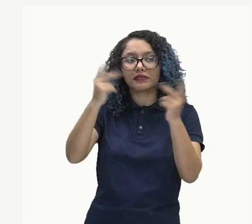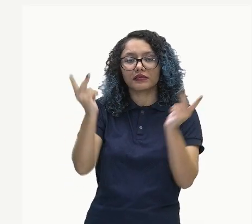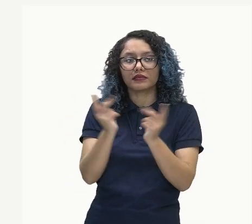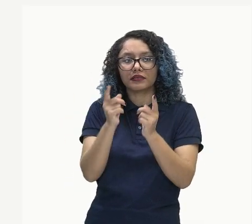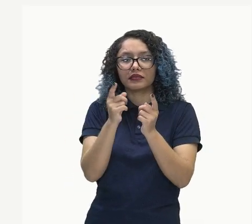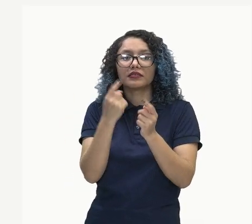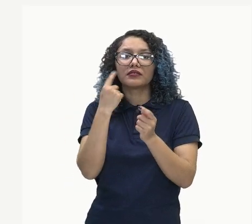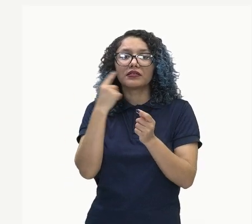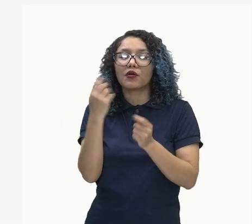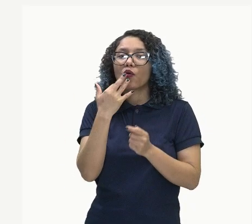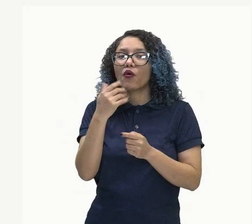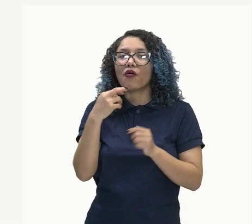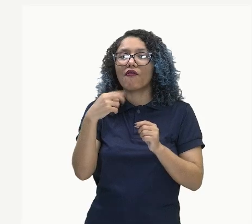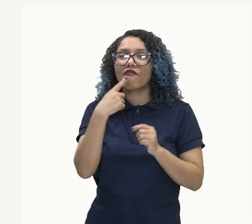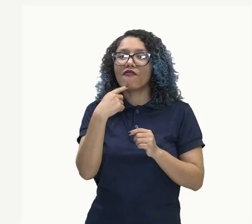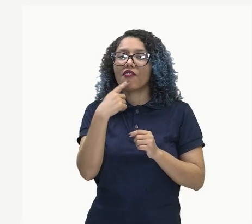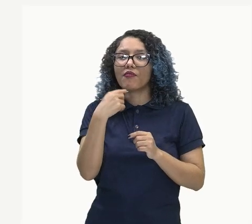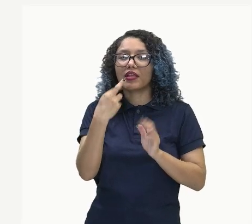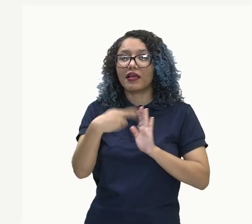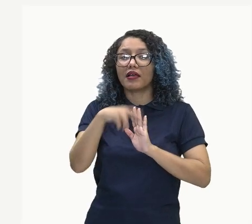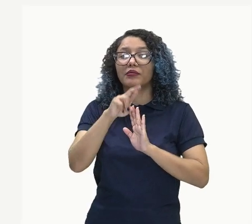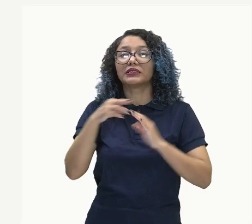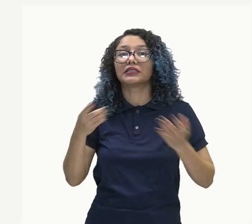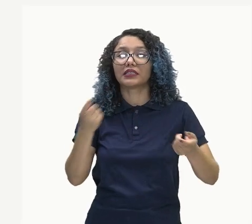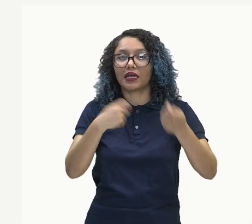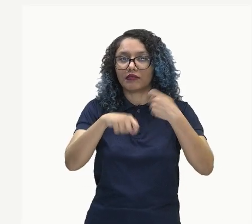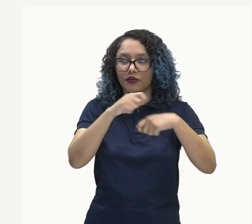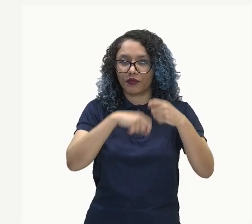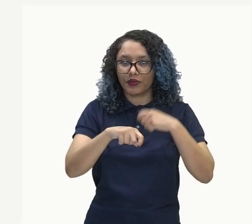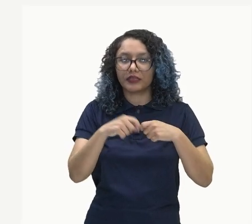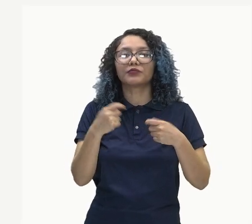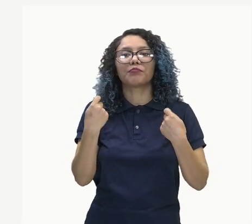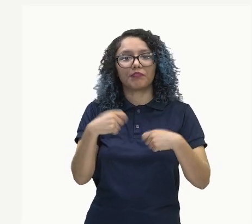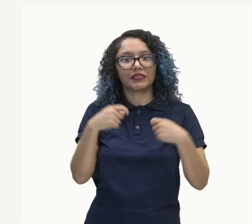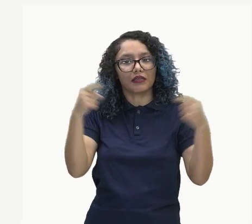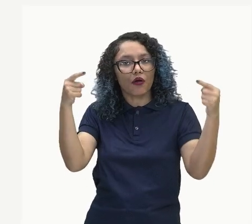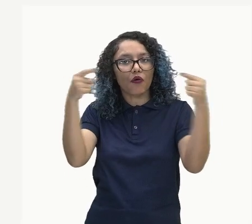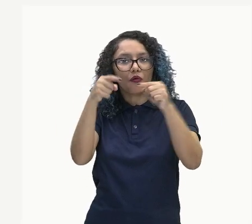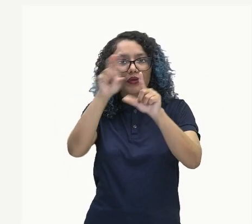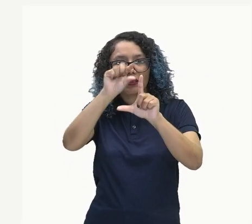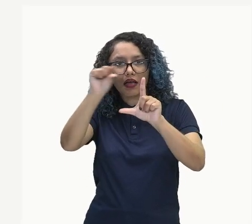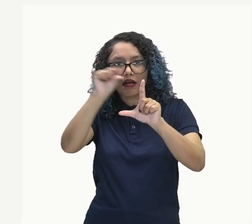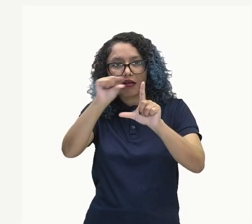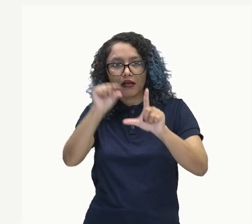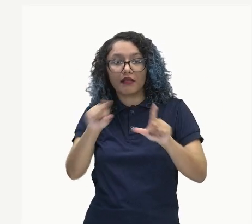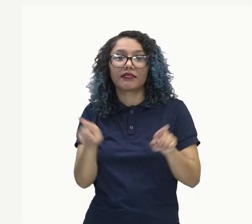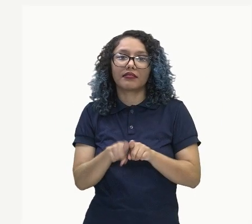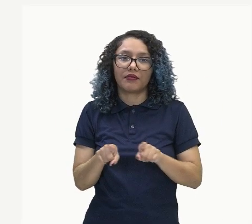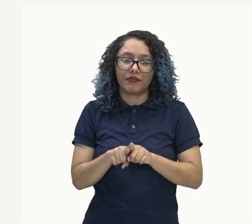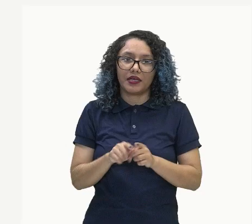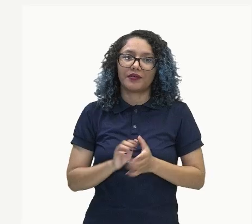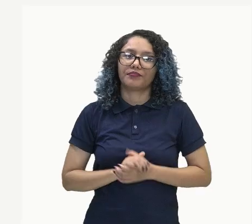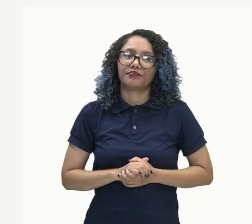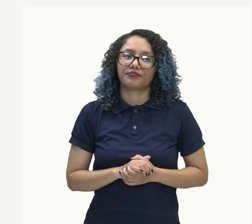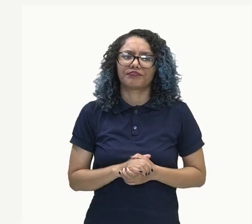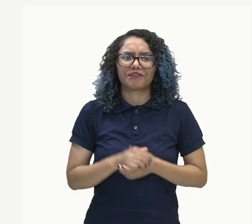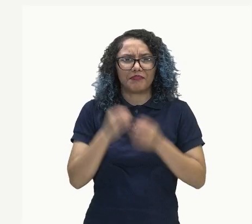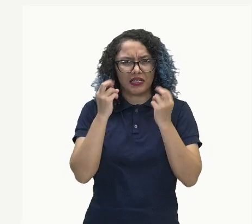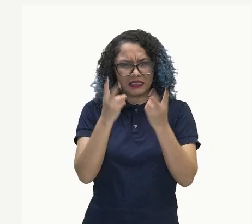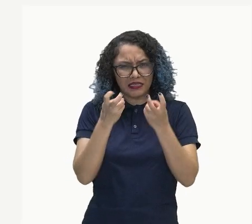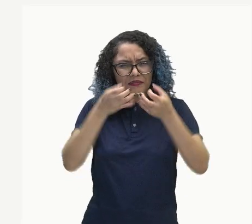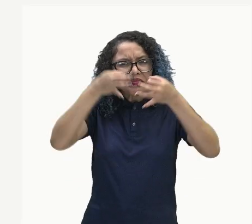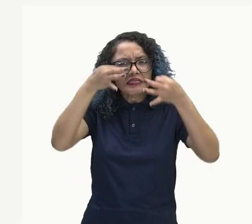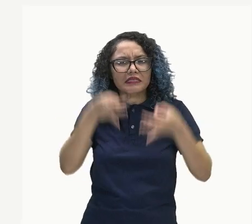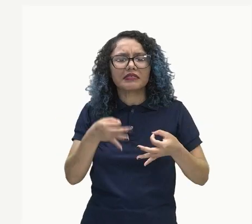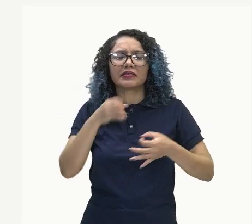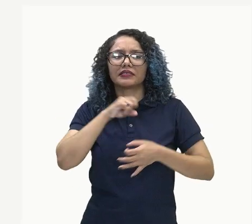cor vermelha, comércio. Então, isso tem que estar aqui na nossa legenda, certo? Então, observe que está corretamente, porque se